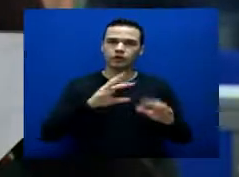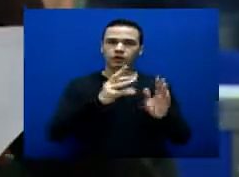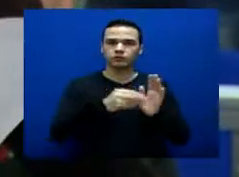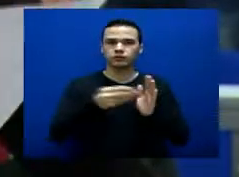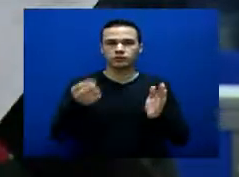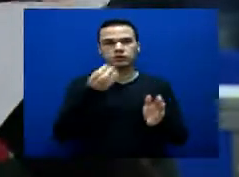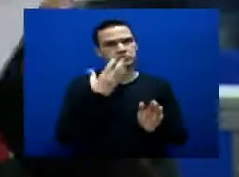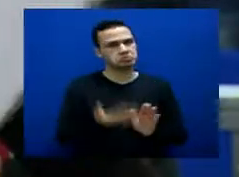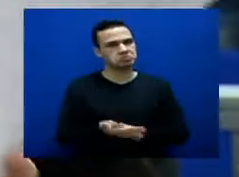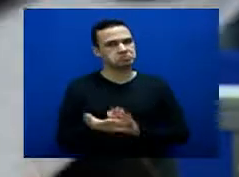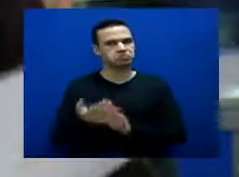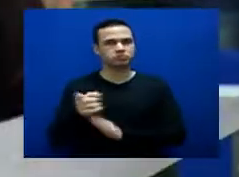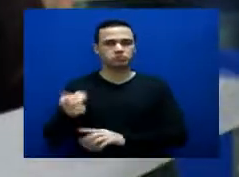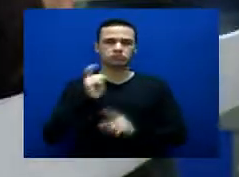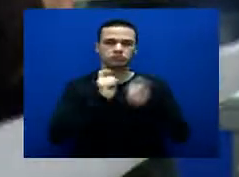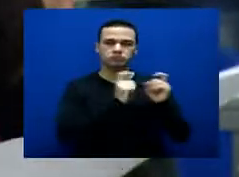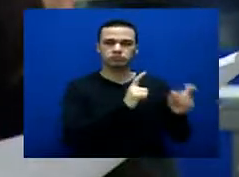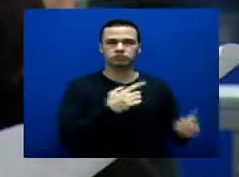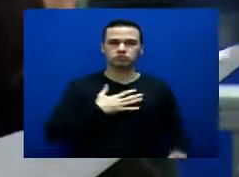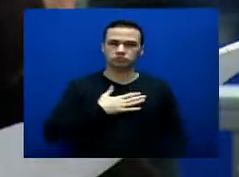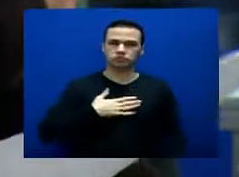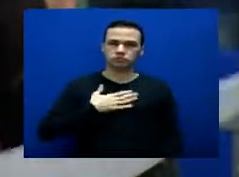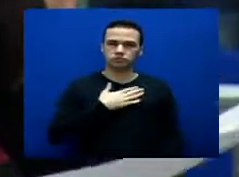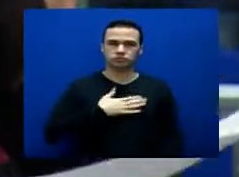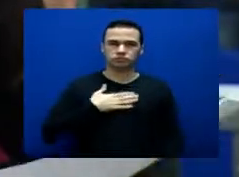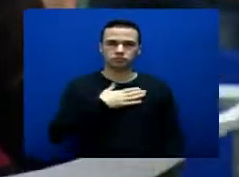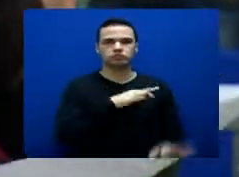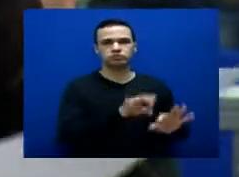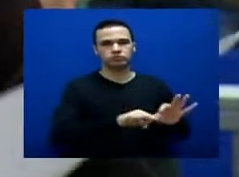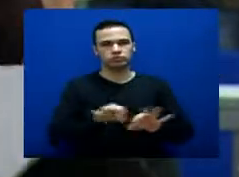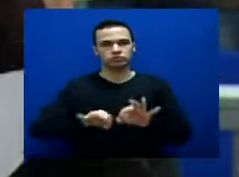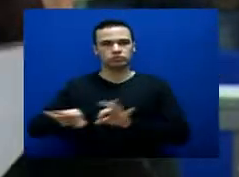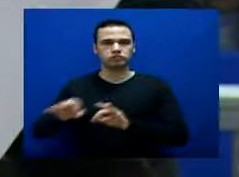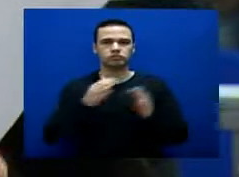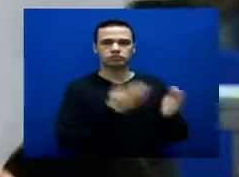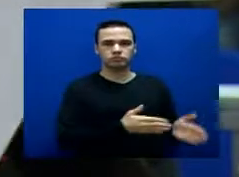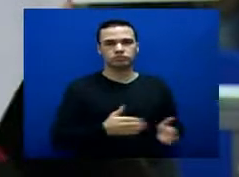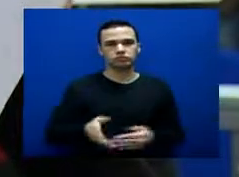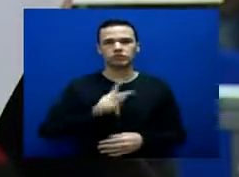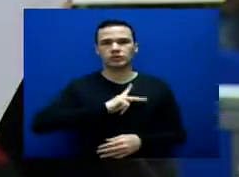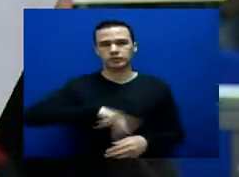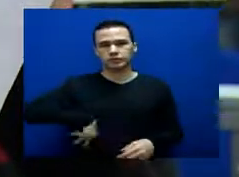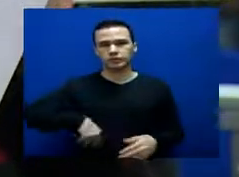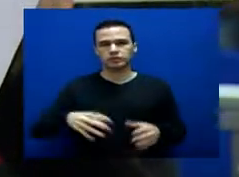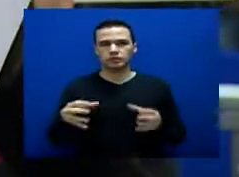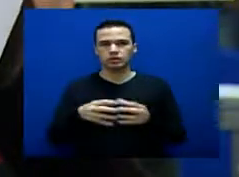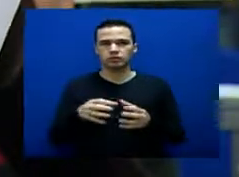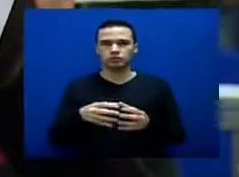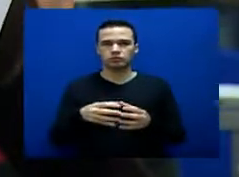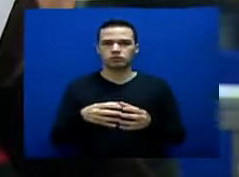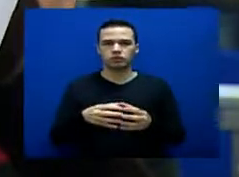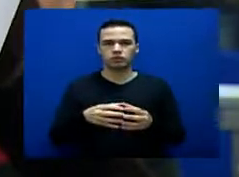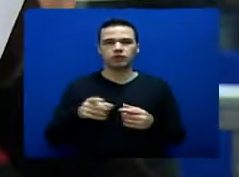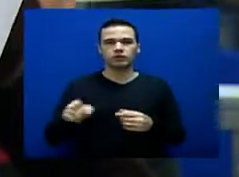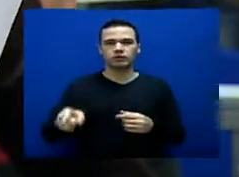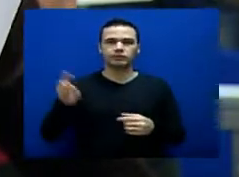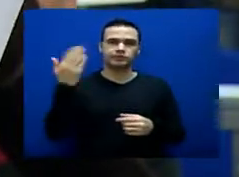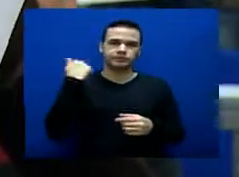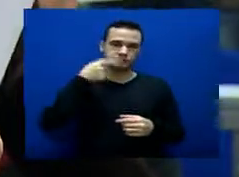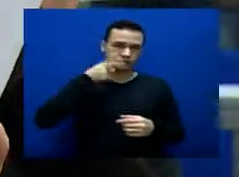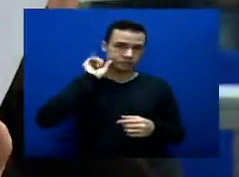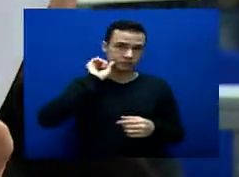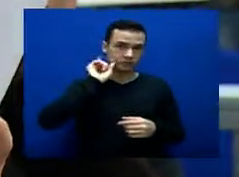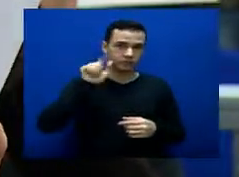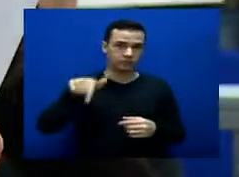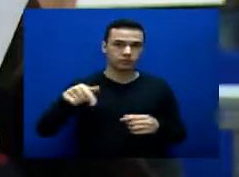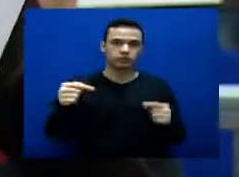quem teve a iniciativa, né, dos organizadores, da presidente da comissão, né, que foi ocorrido ontem, que é a